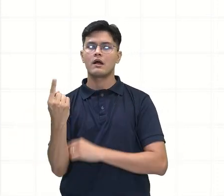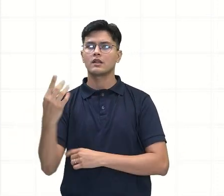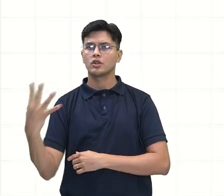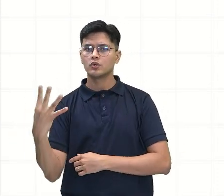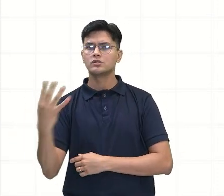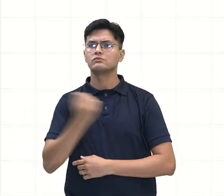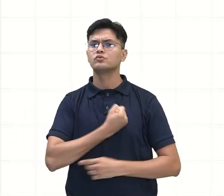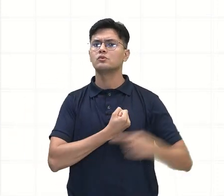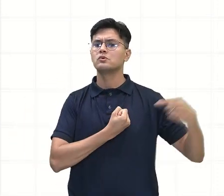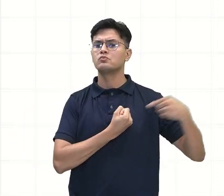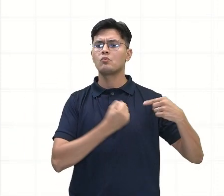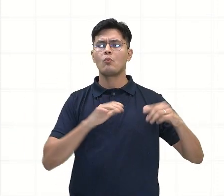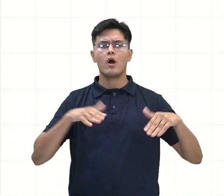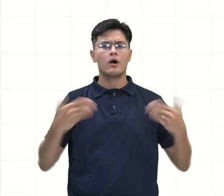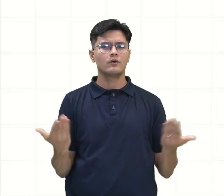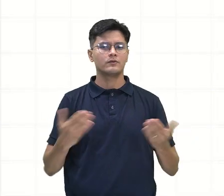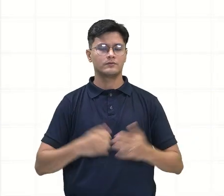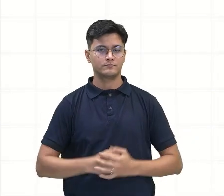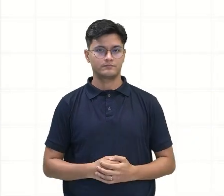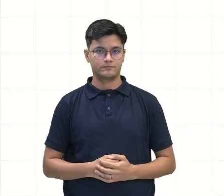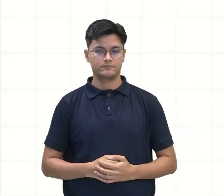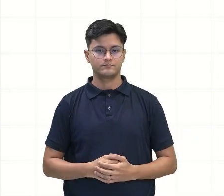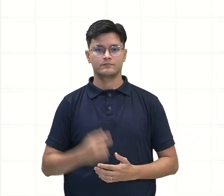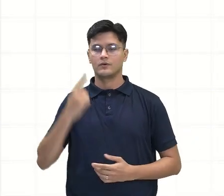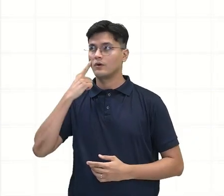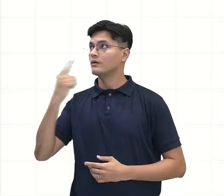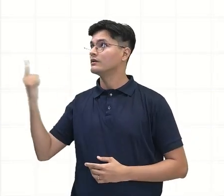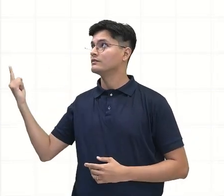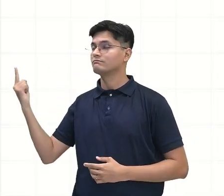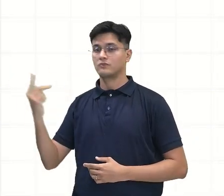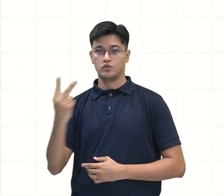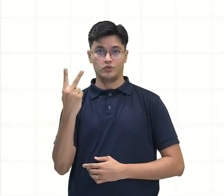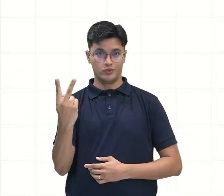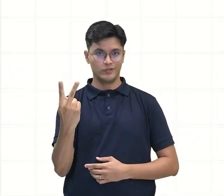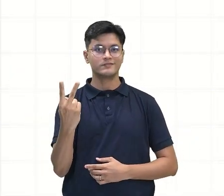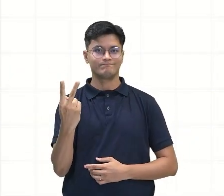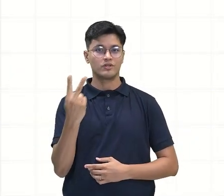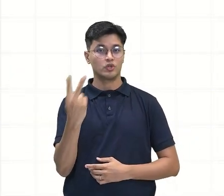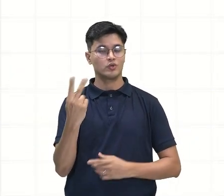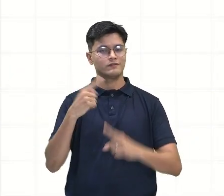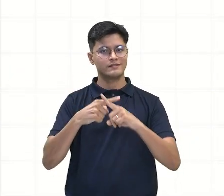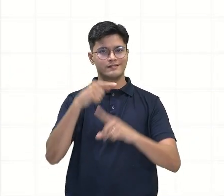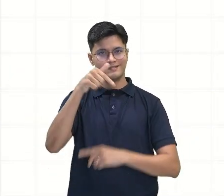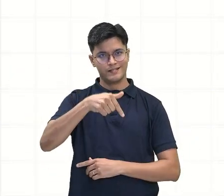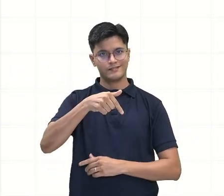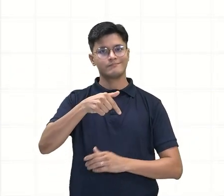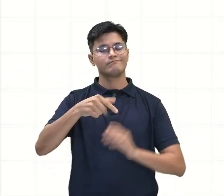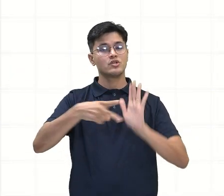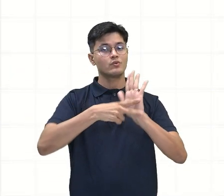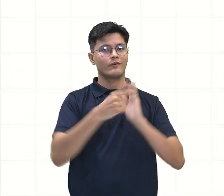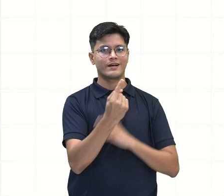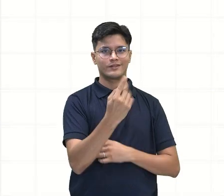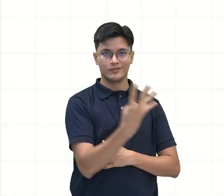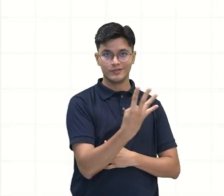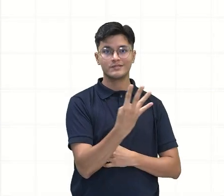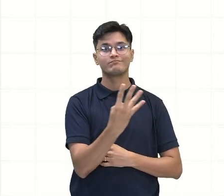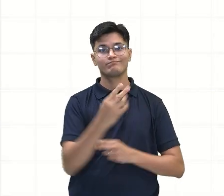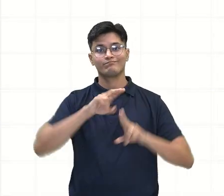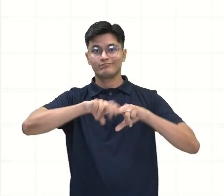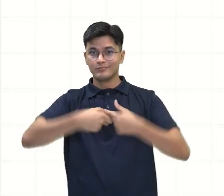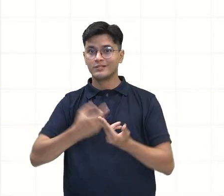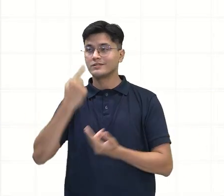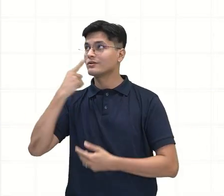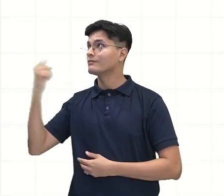Então, 2 vezes 7, 14. 14 menos 14, 0. Muito bem. Foi assim que nós aprendemos a divisão.